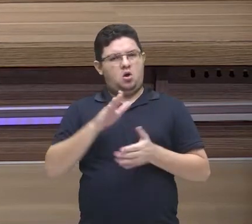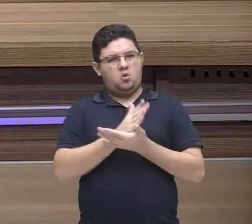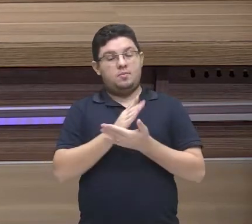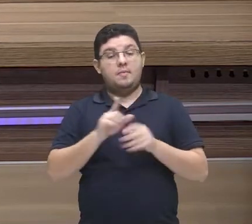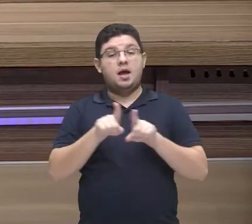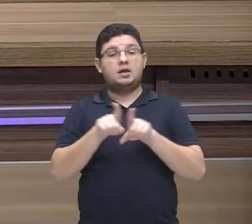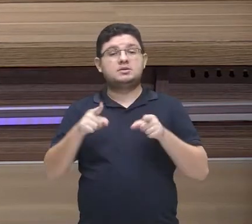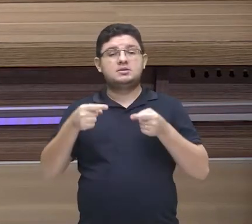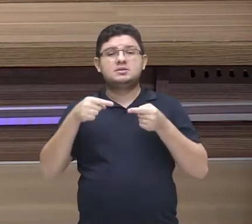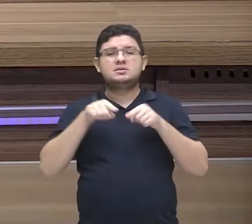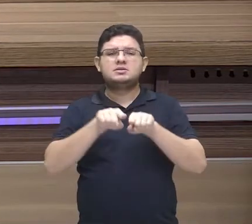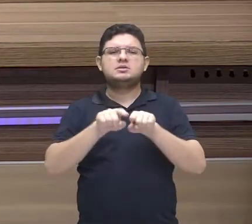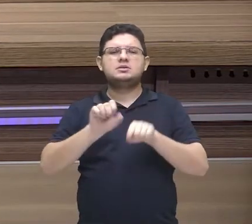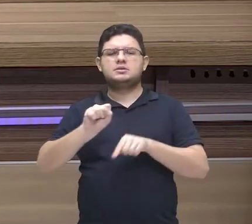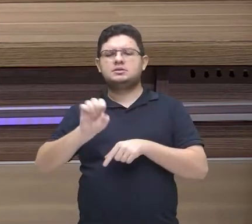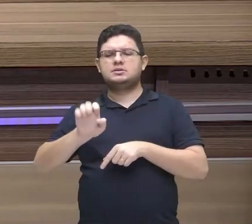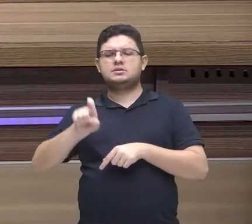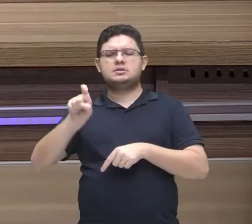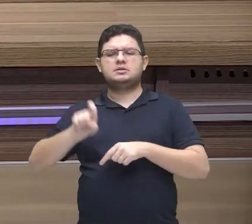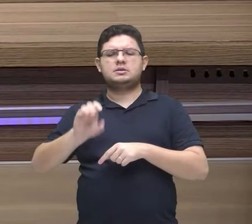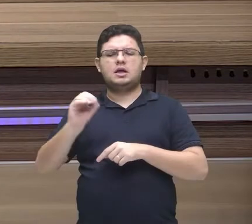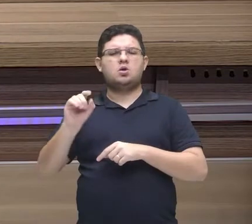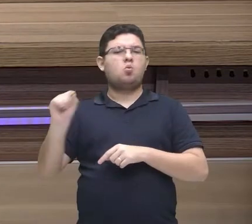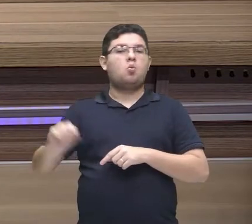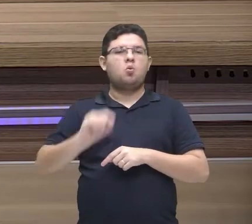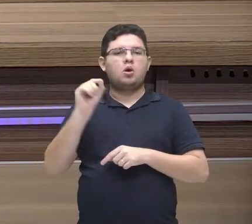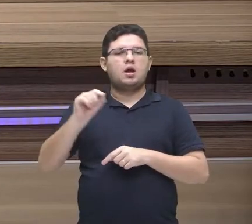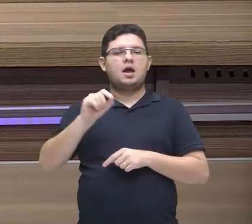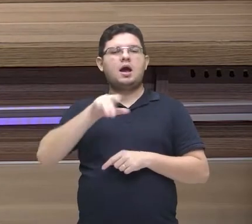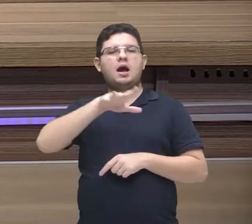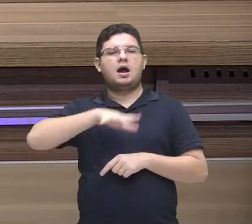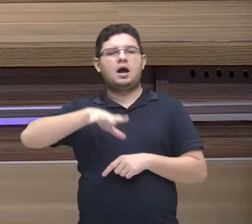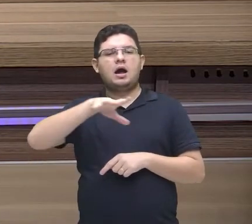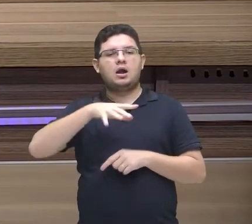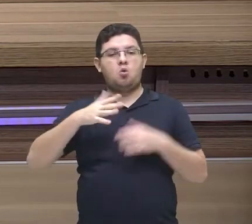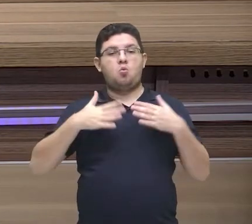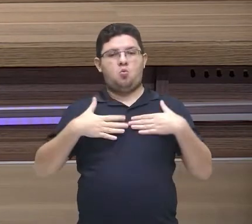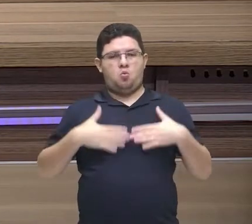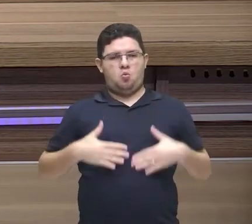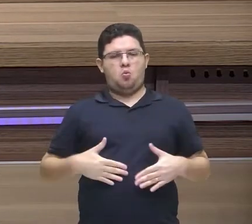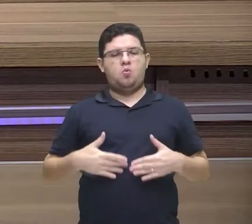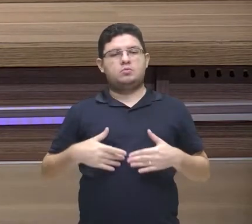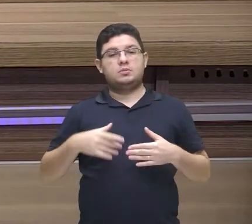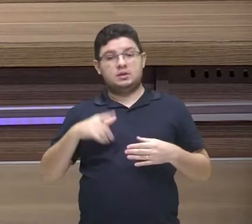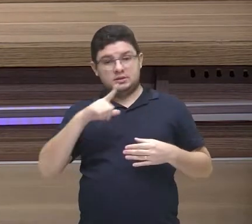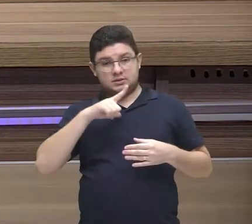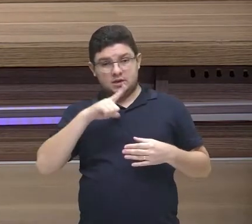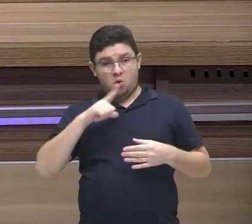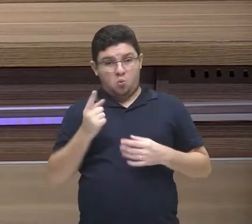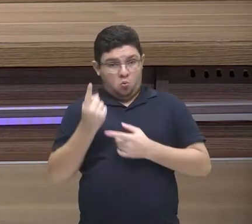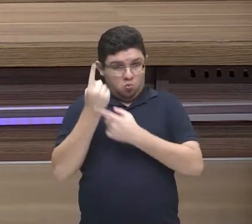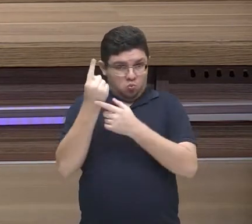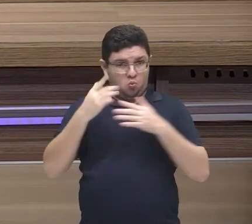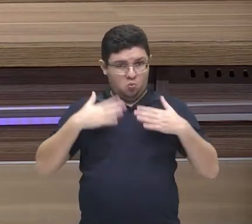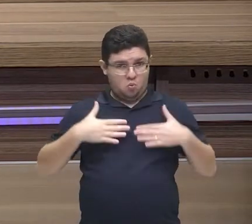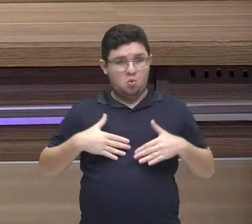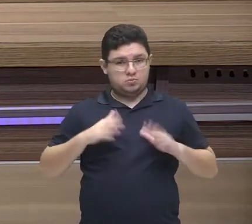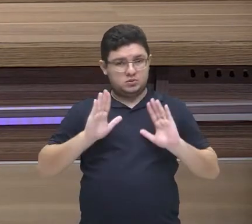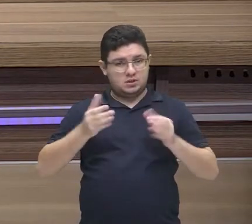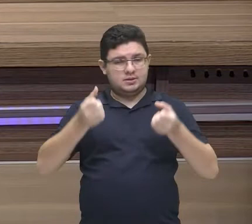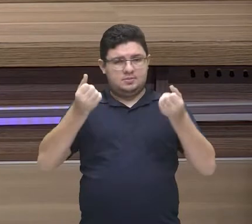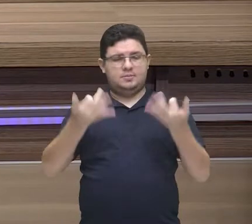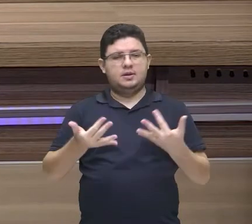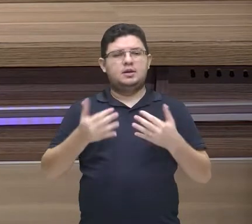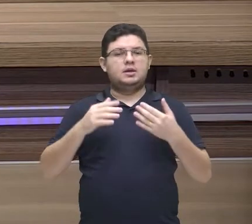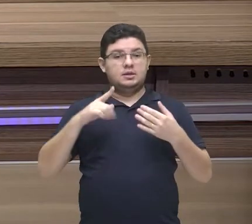sexo significa a parte do corpo, que nós falamos agora, nós temos um corpo só, e uma parte do